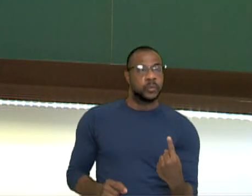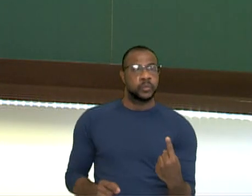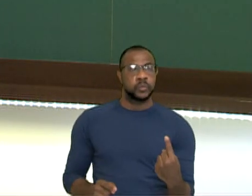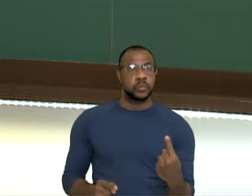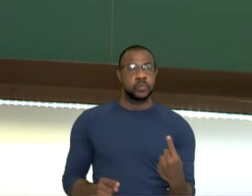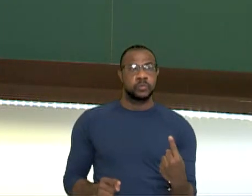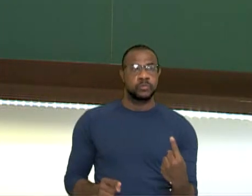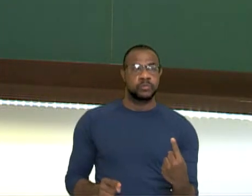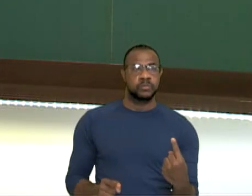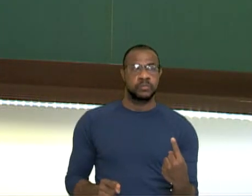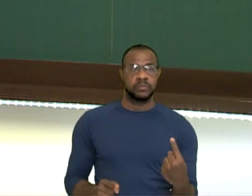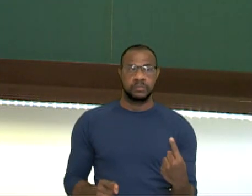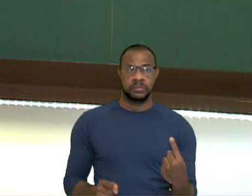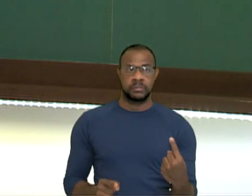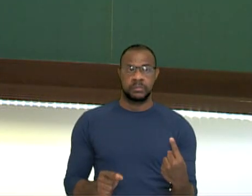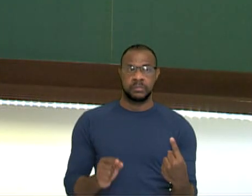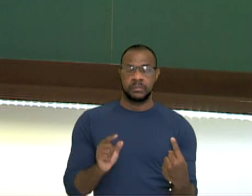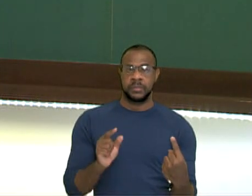o ponto